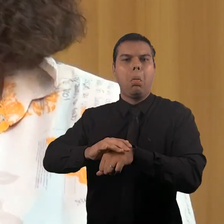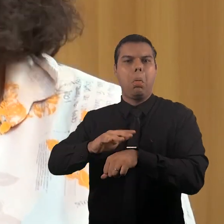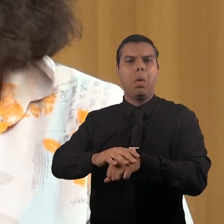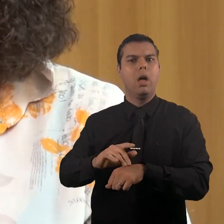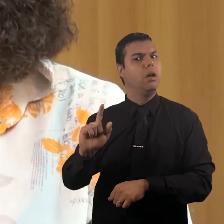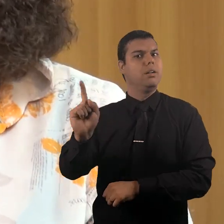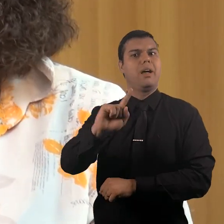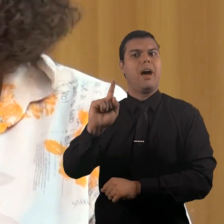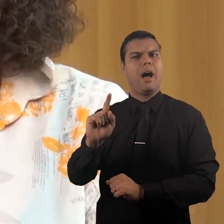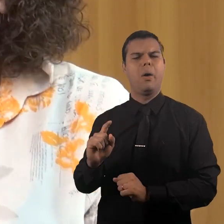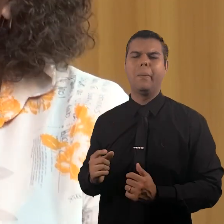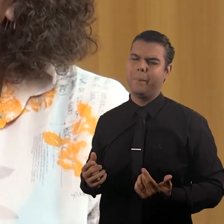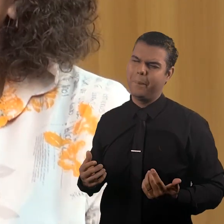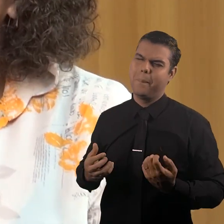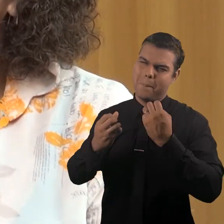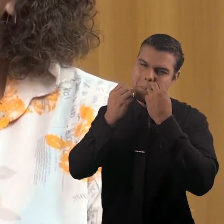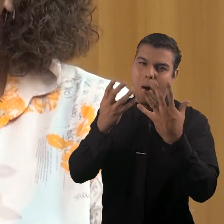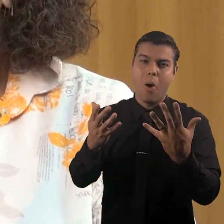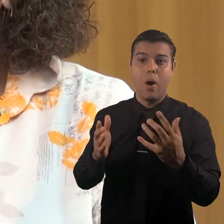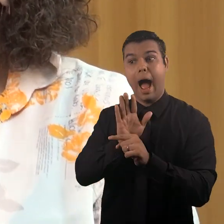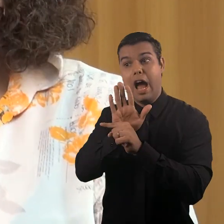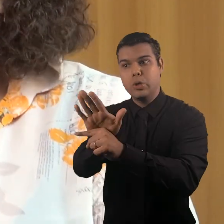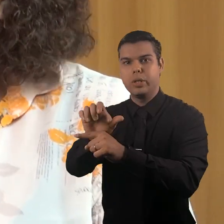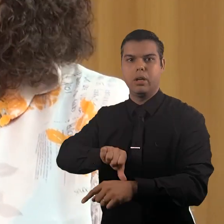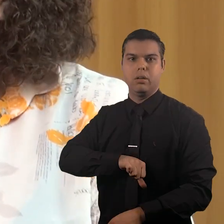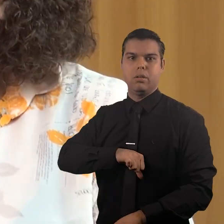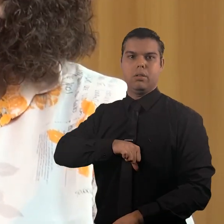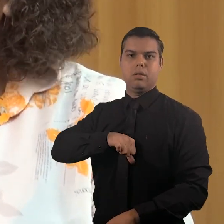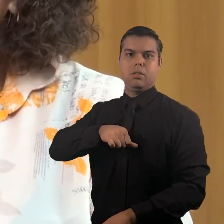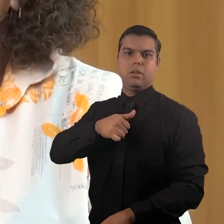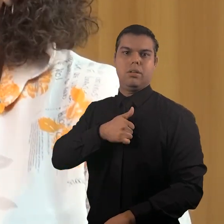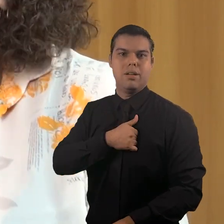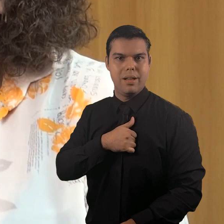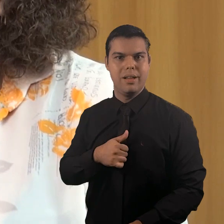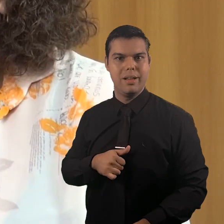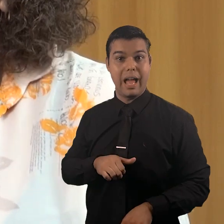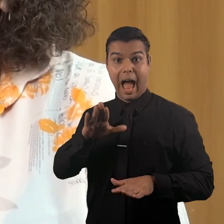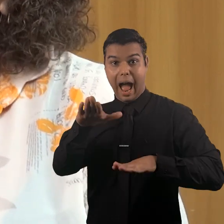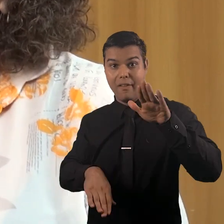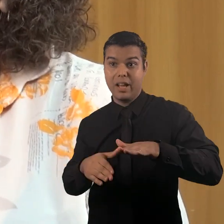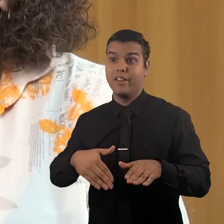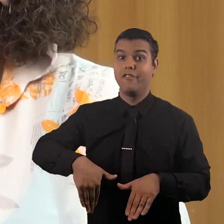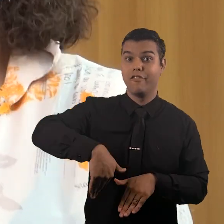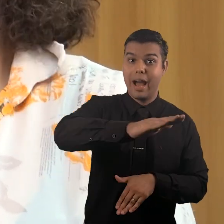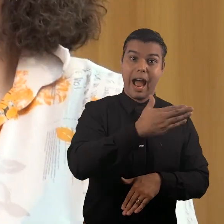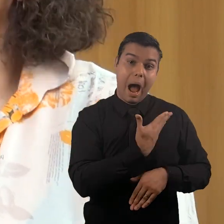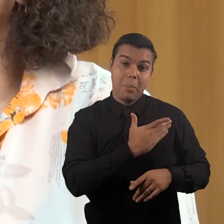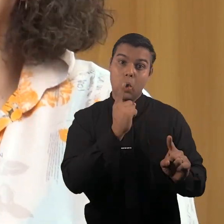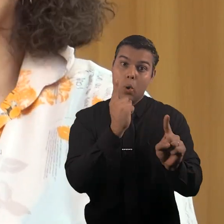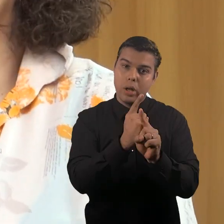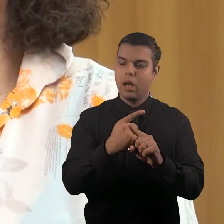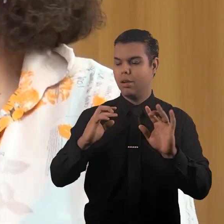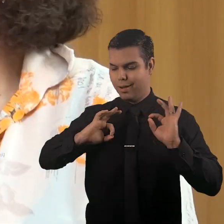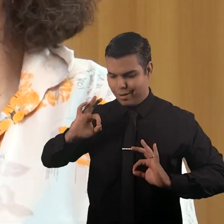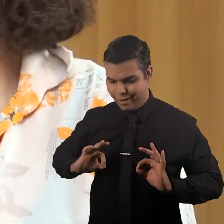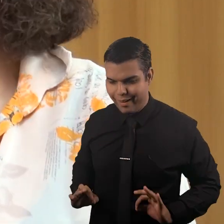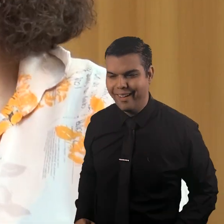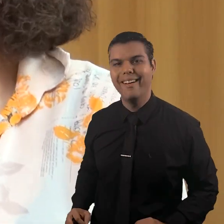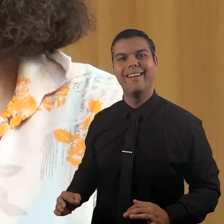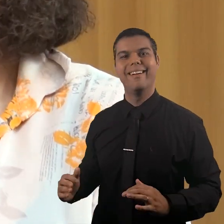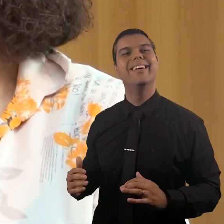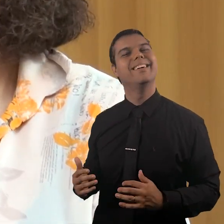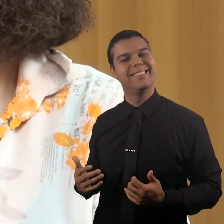doença. Aquilo ali já é um processo de cura da autoestima. Ela se arruma para ver os amigos, ela já sabe. E tudo